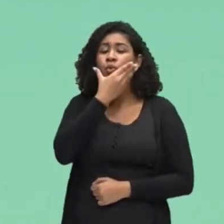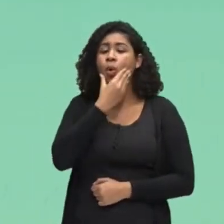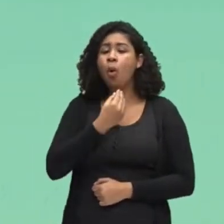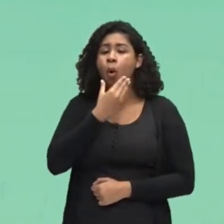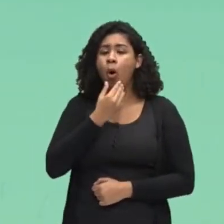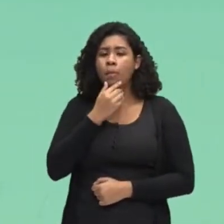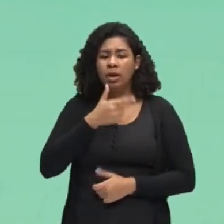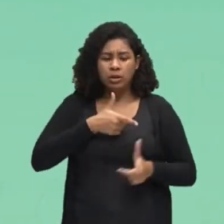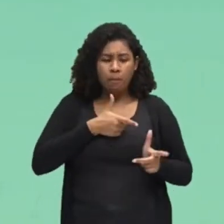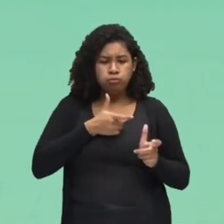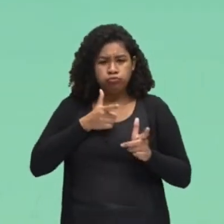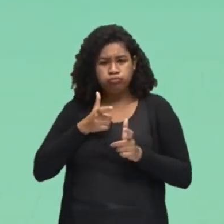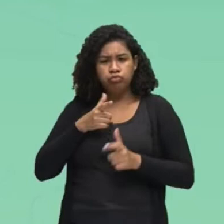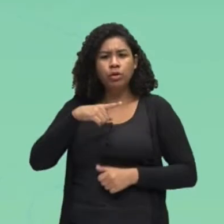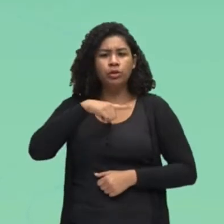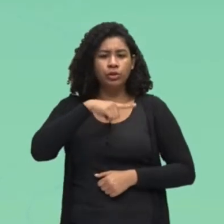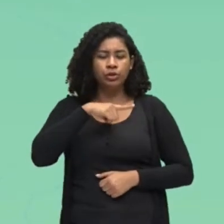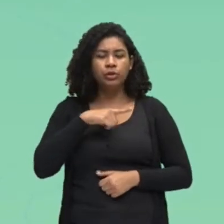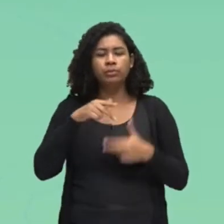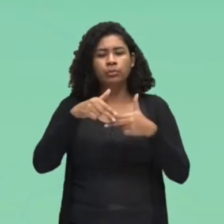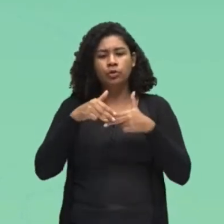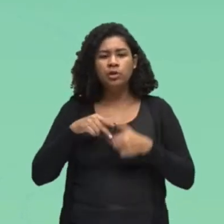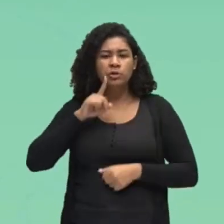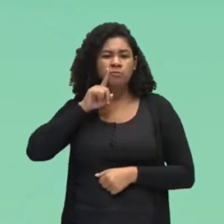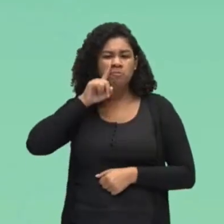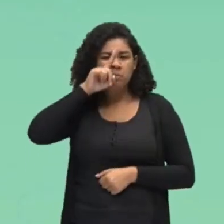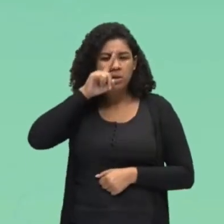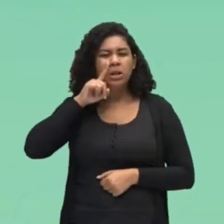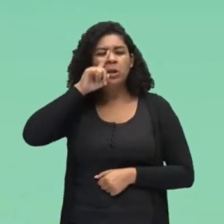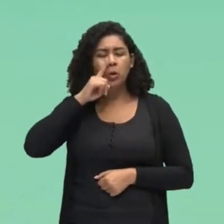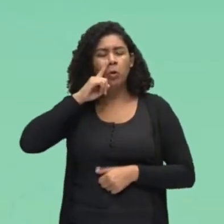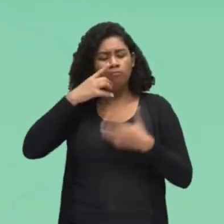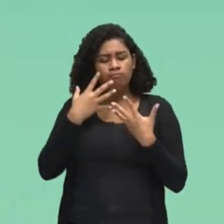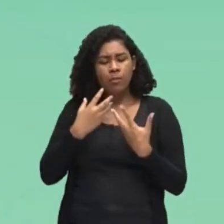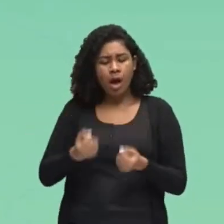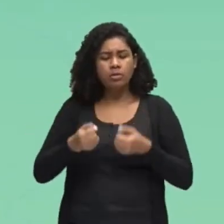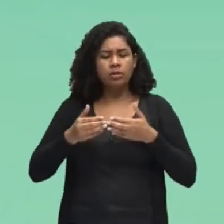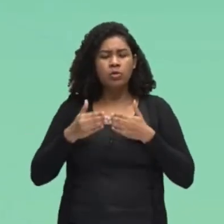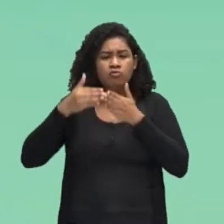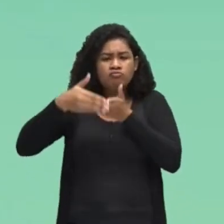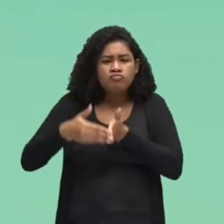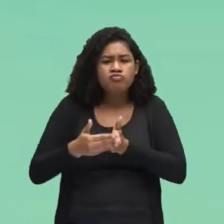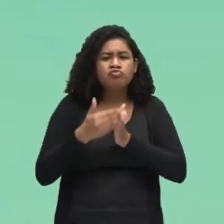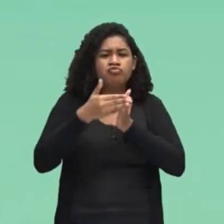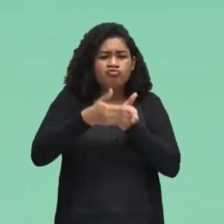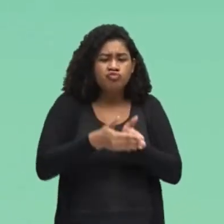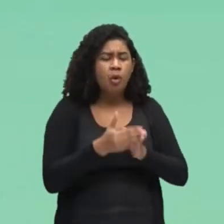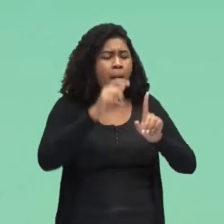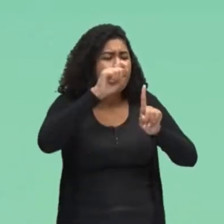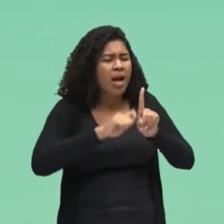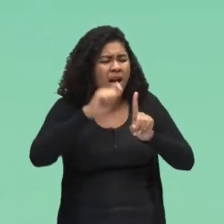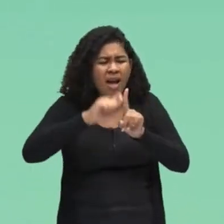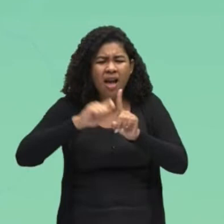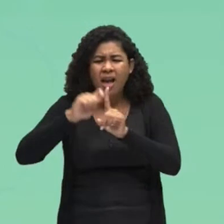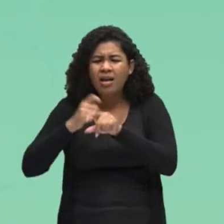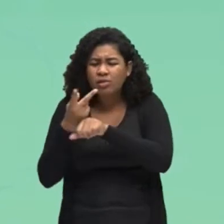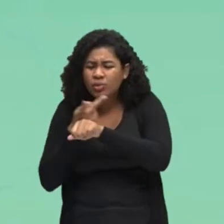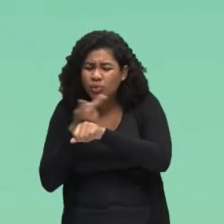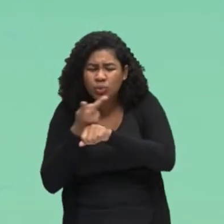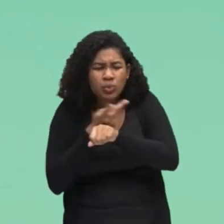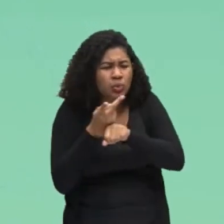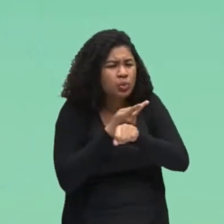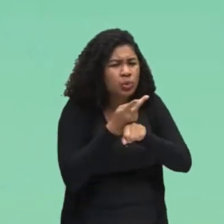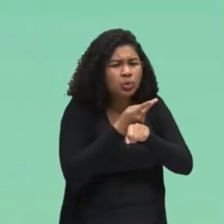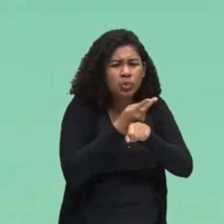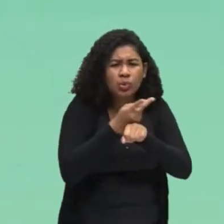descida para as terras baixas da Amazônia. Depois de meses de busca e perambulação na selva, e com a